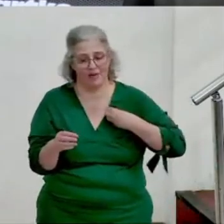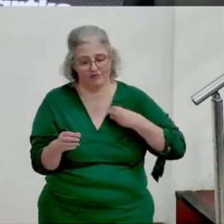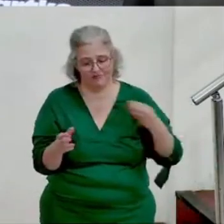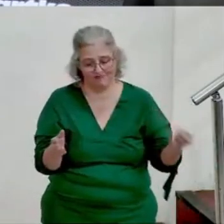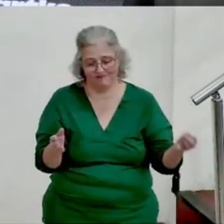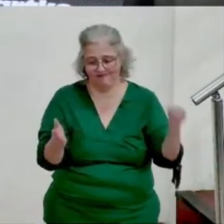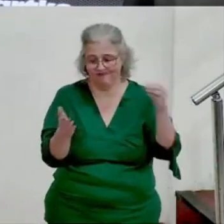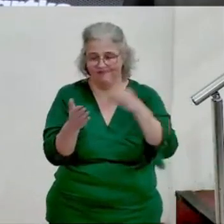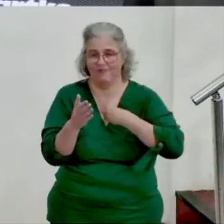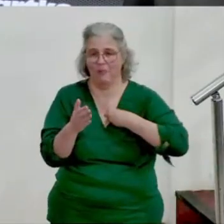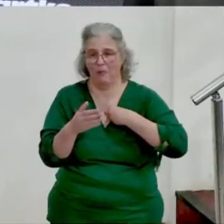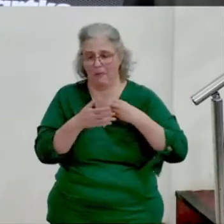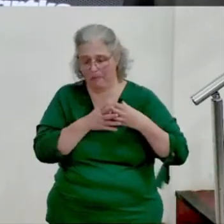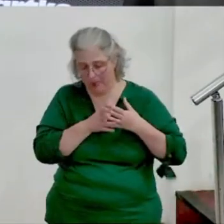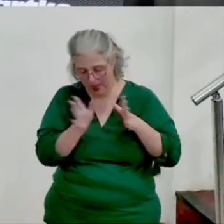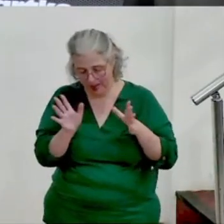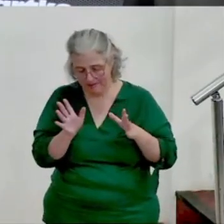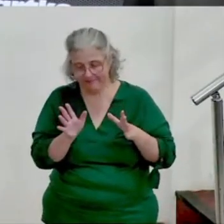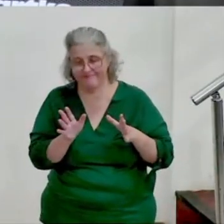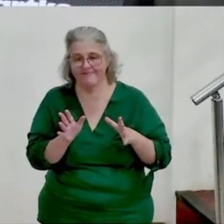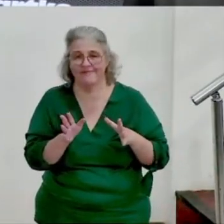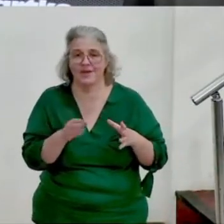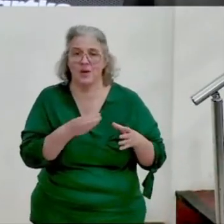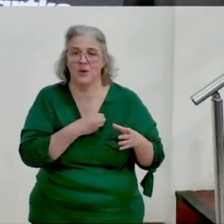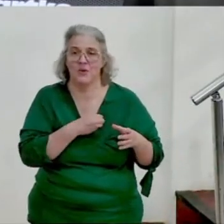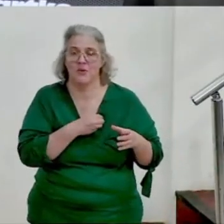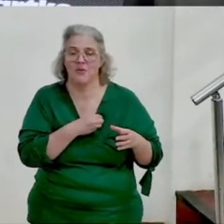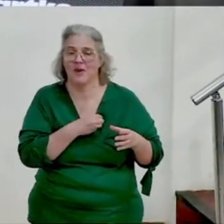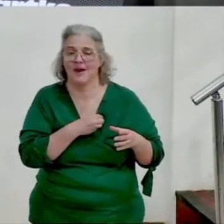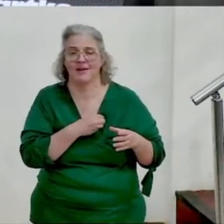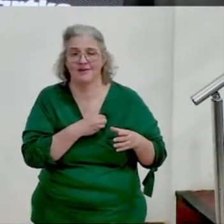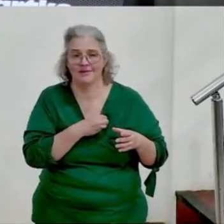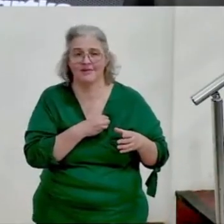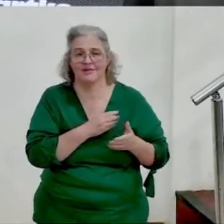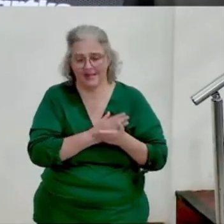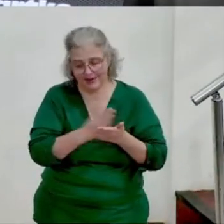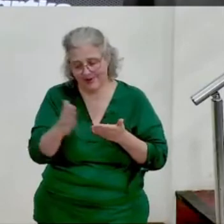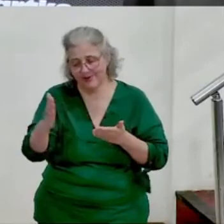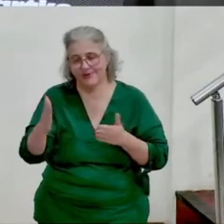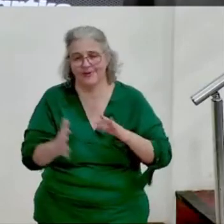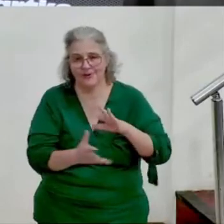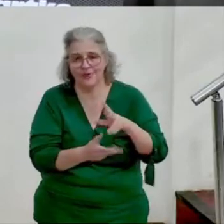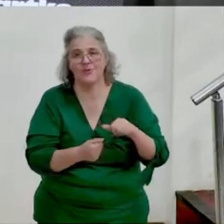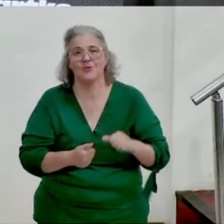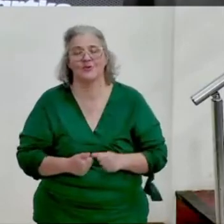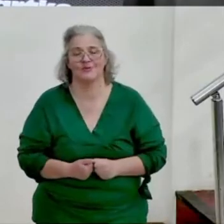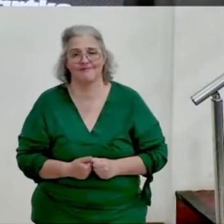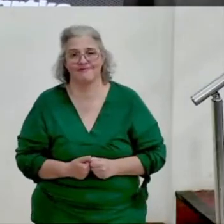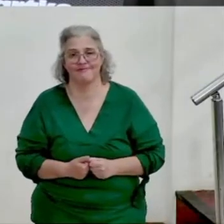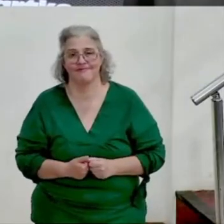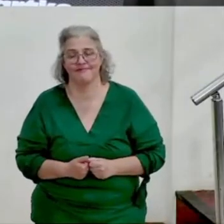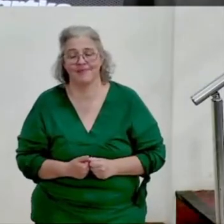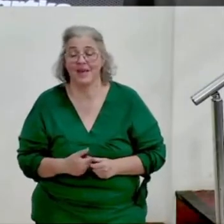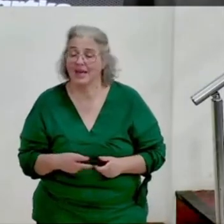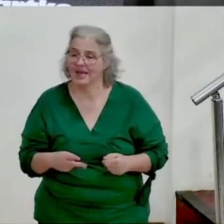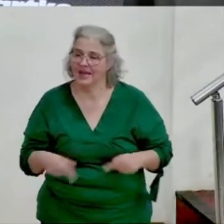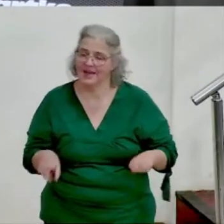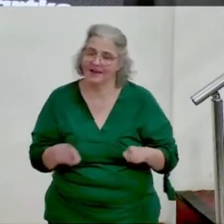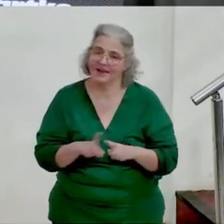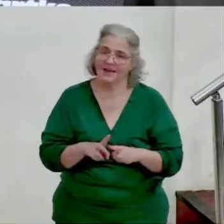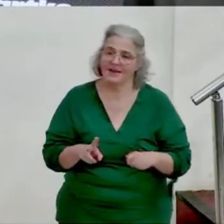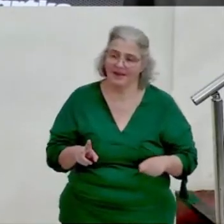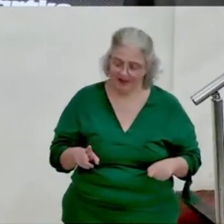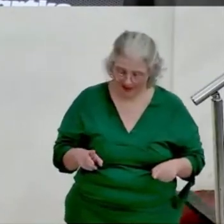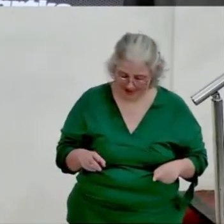Sabemos também que Deus prometeu restaurar todas as coisas, trazendo a semente da mulher que esmagaria